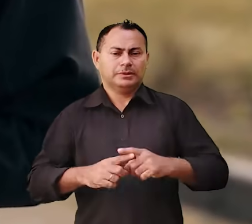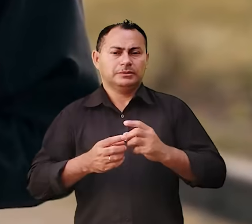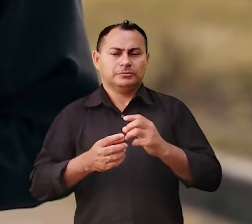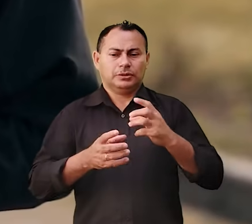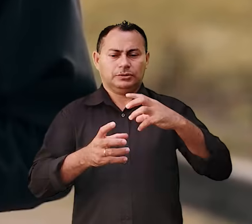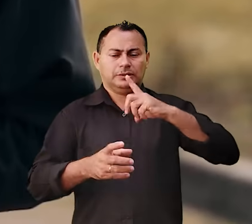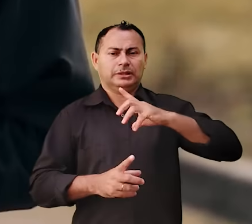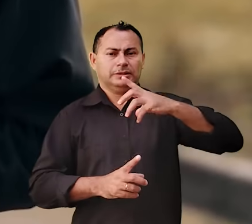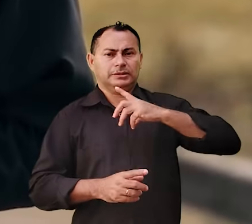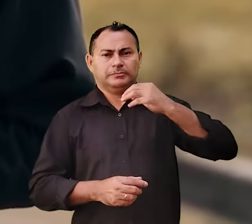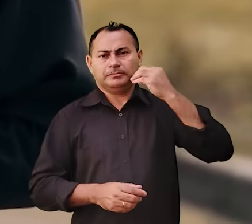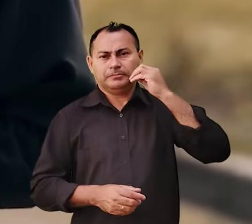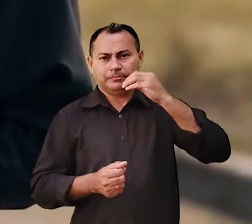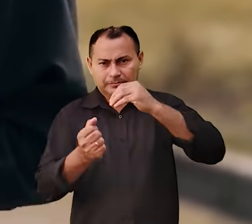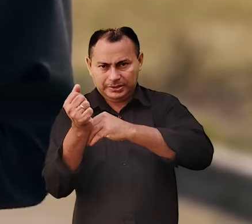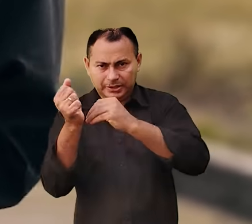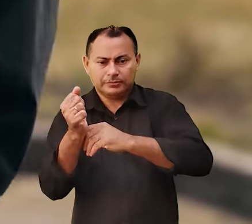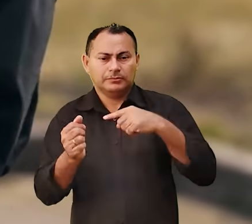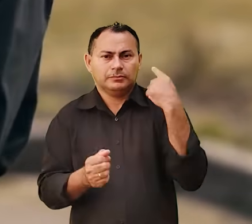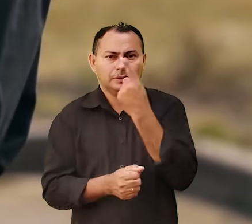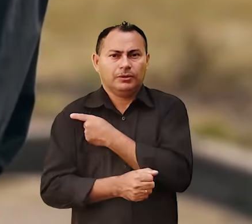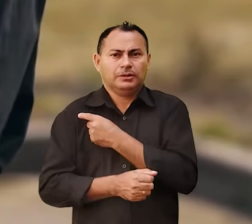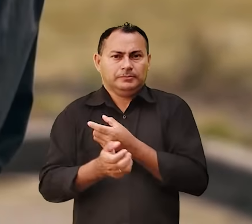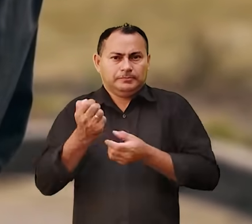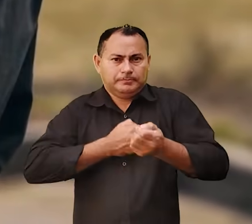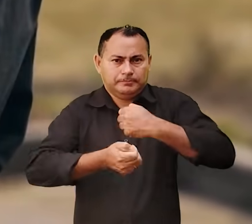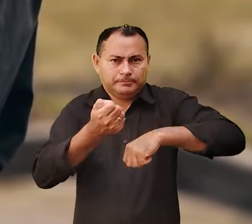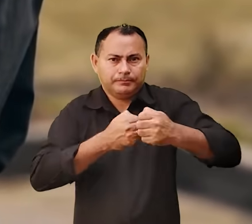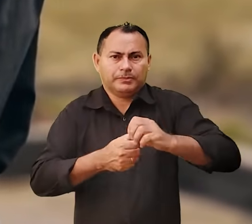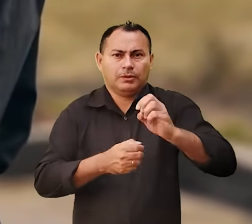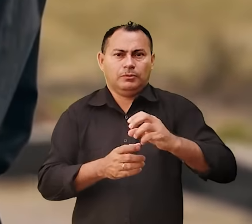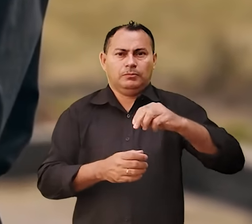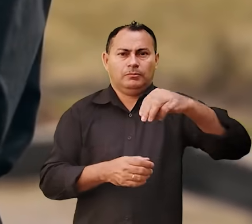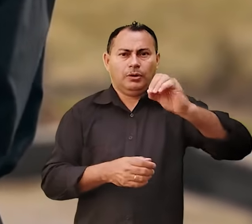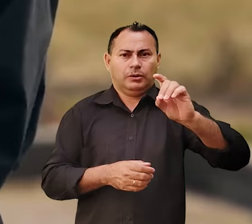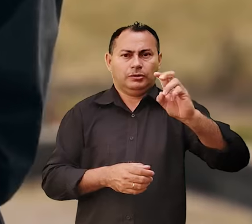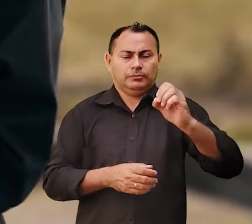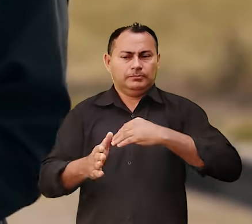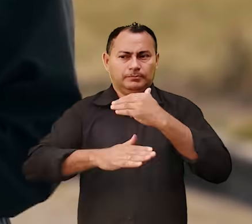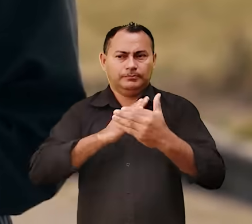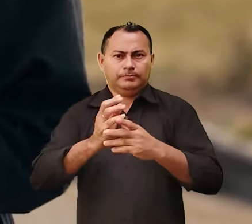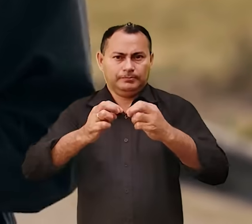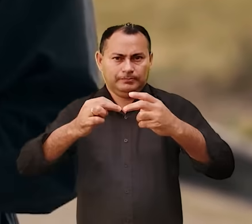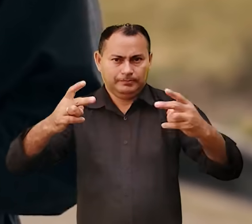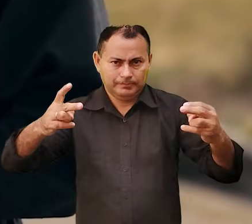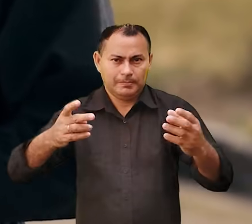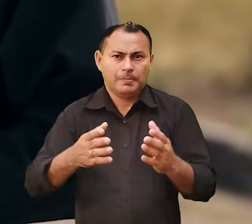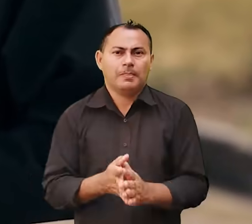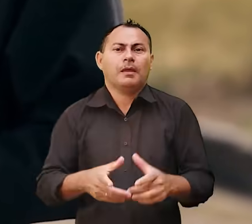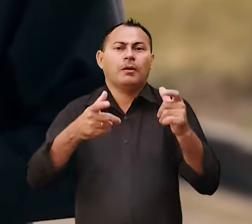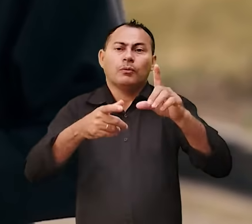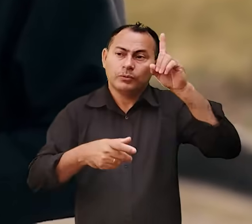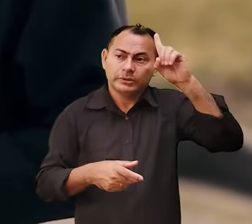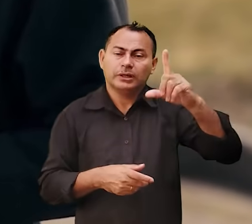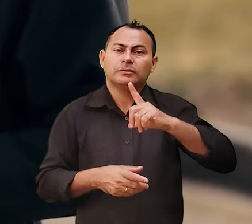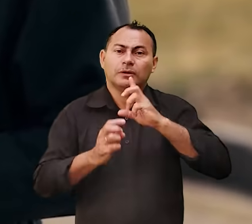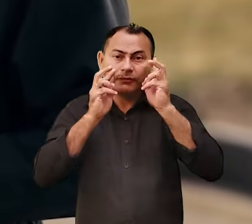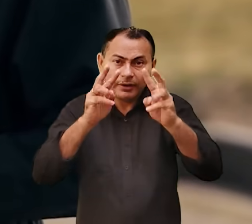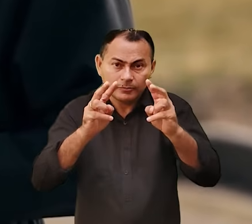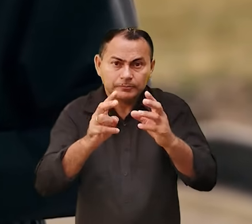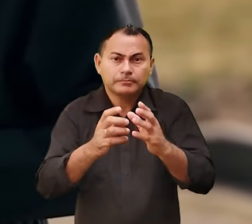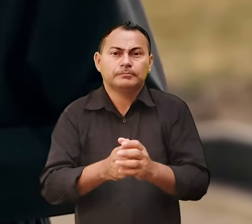desses mistérios. Na verdade, somos apenas administradores ou mordomos de todas essas coisas. Um